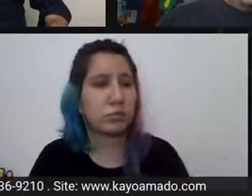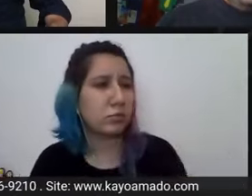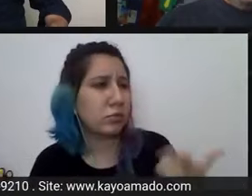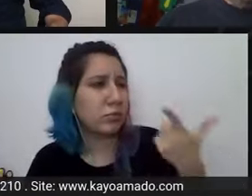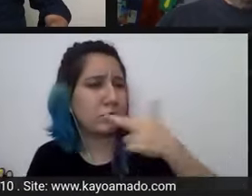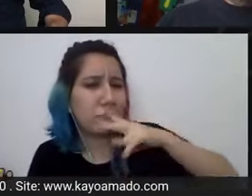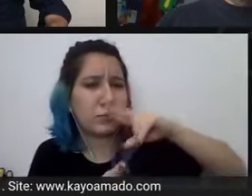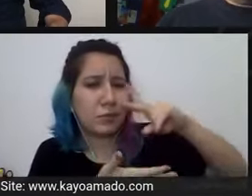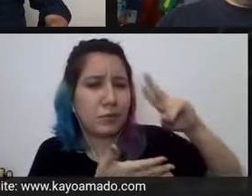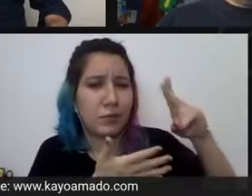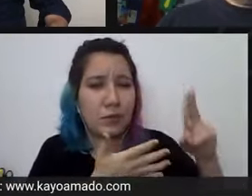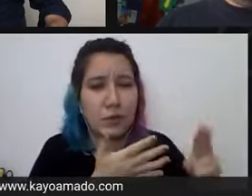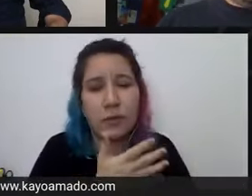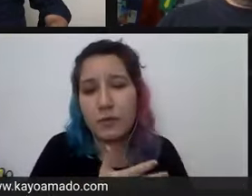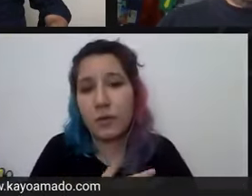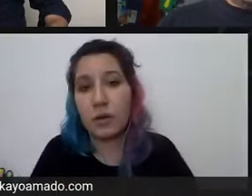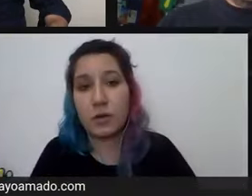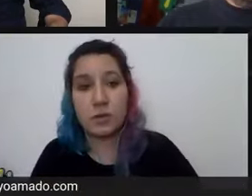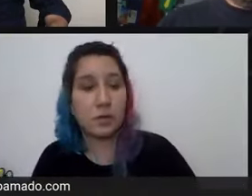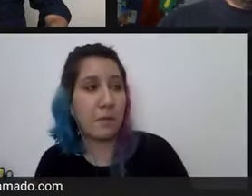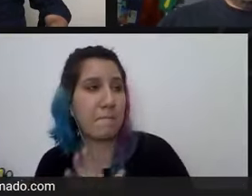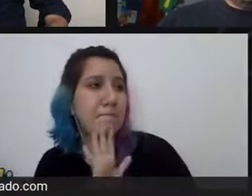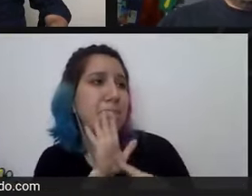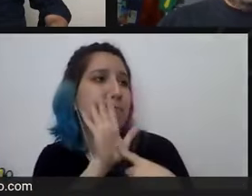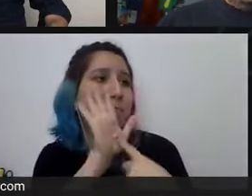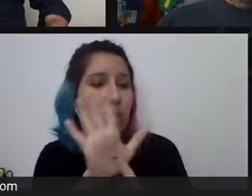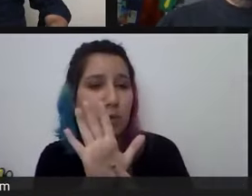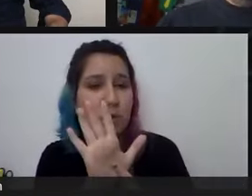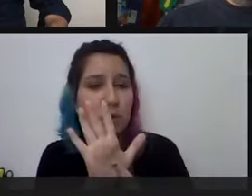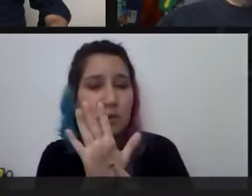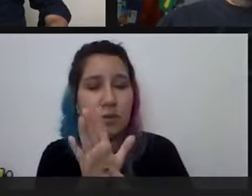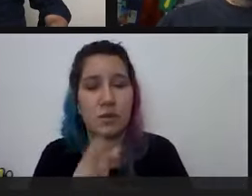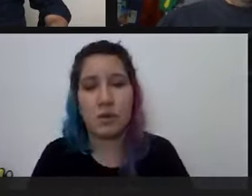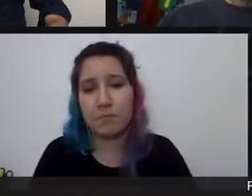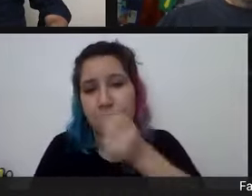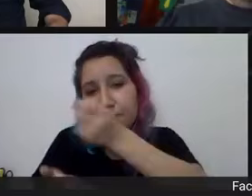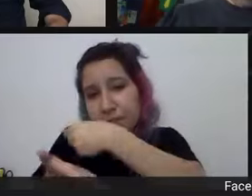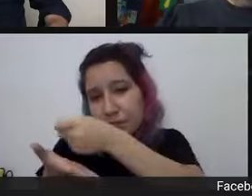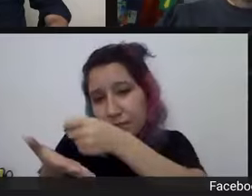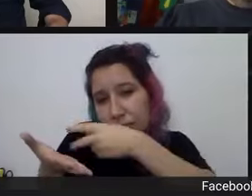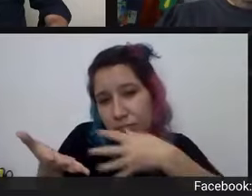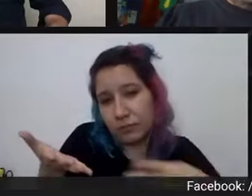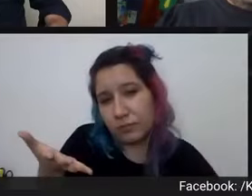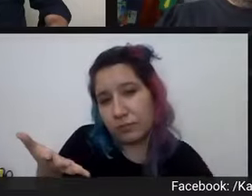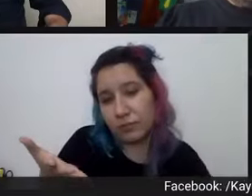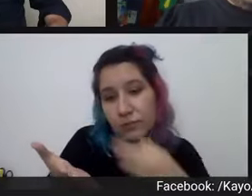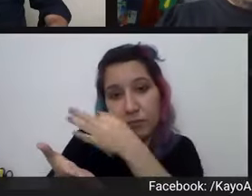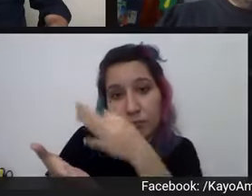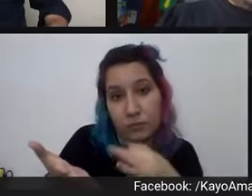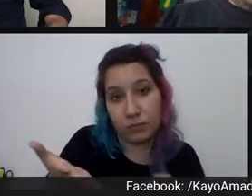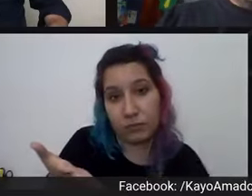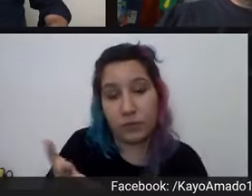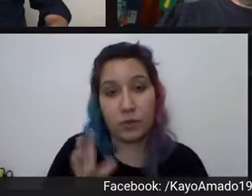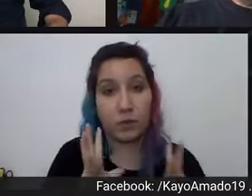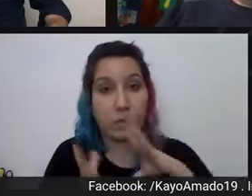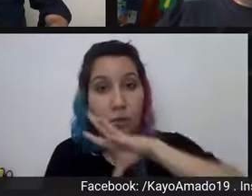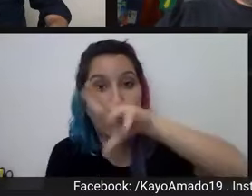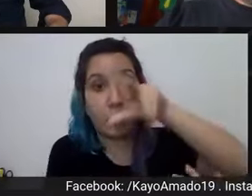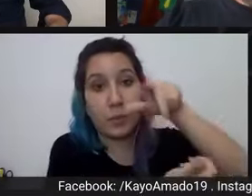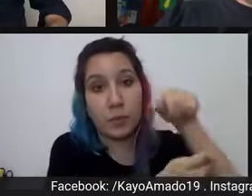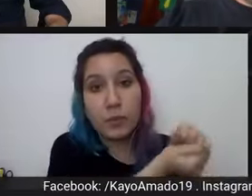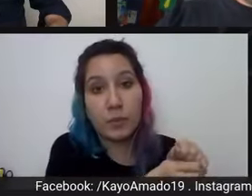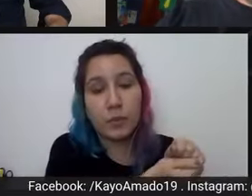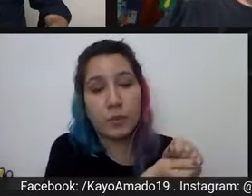Mônaco. Publiquei artigos em diversos países do mundo, tudo isso pelo trabalho, relacionado à questão